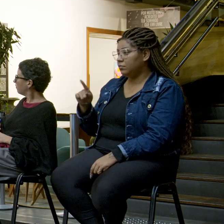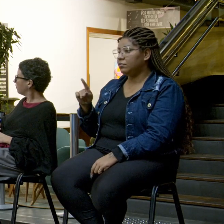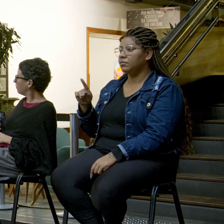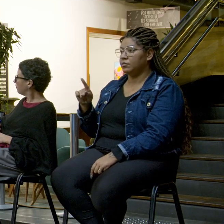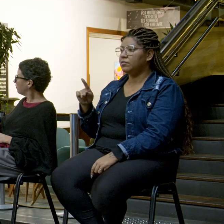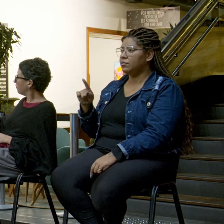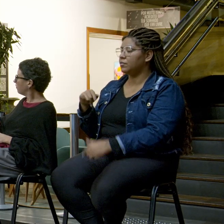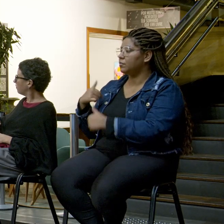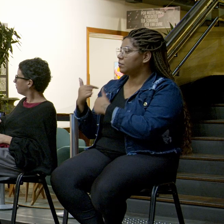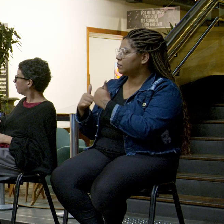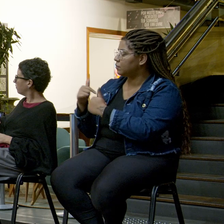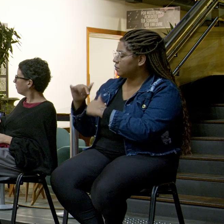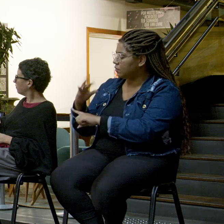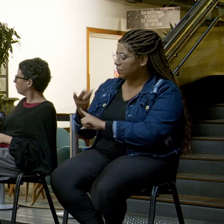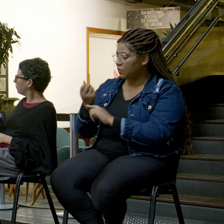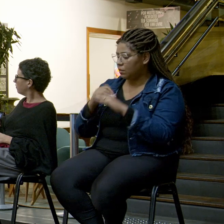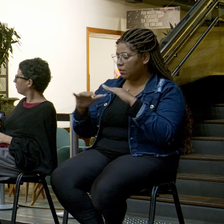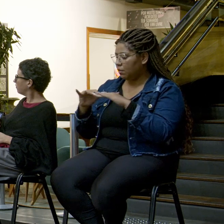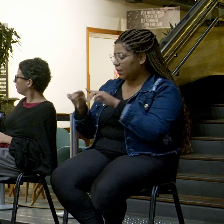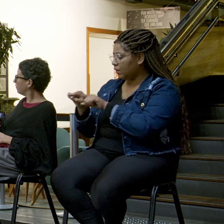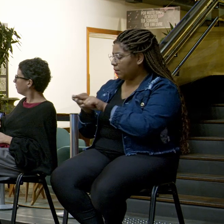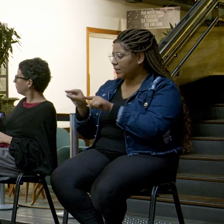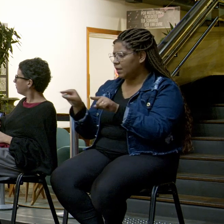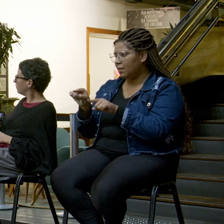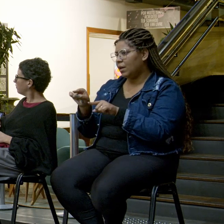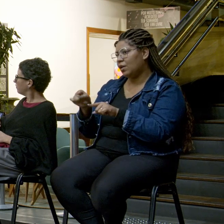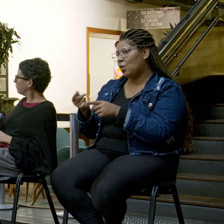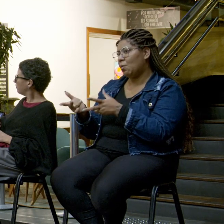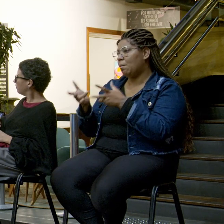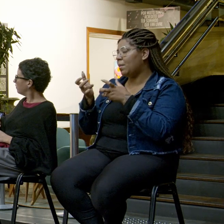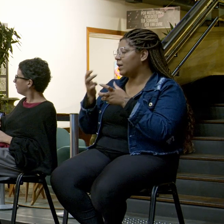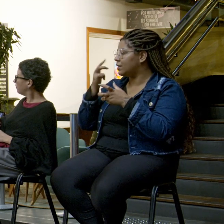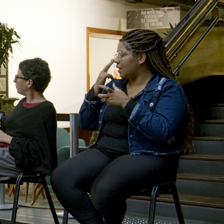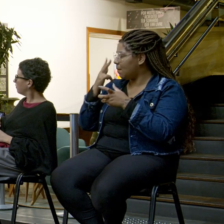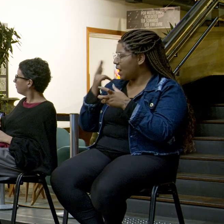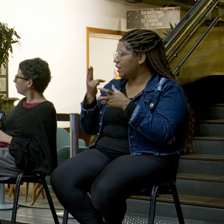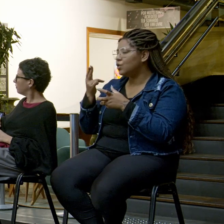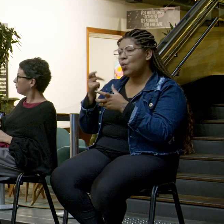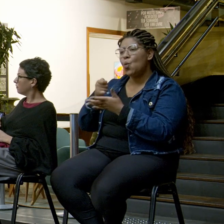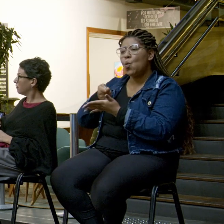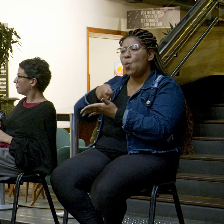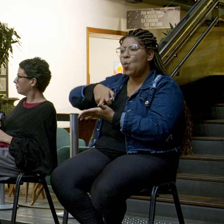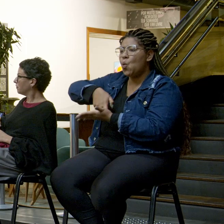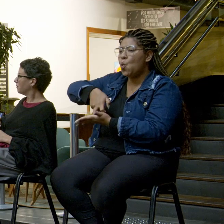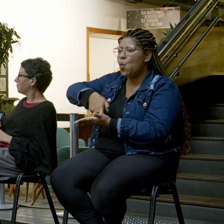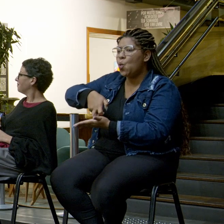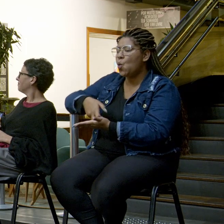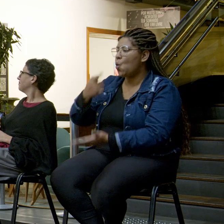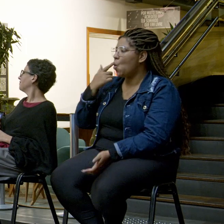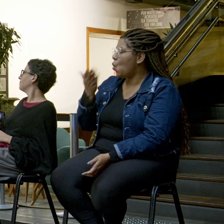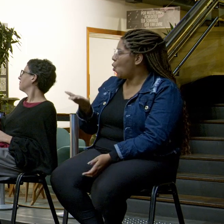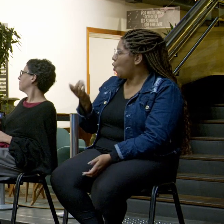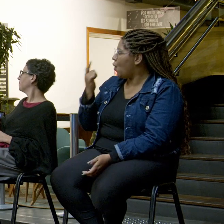que é uma ação, mas também quase um castigo pela repetição, né? Fiquei vendo a sala daqui, acho que